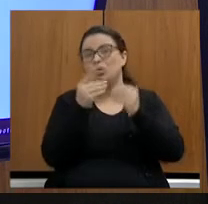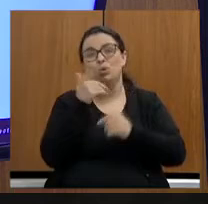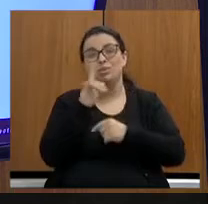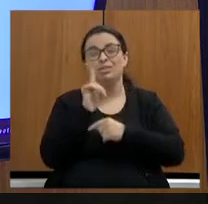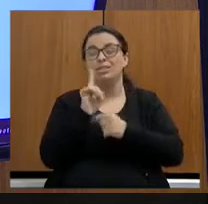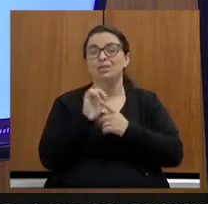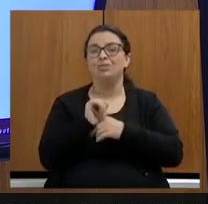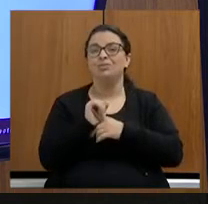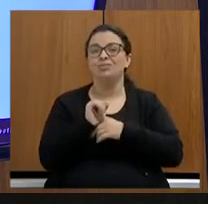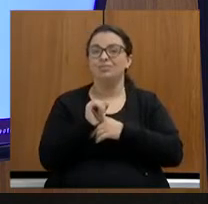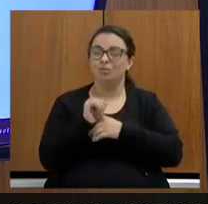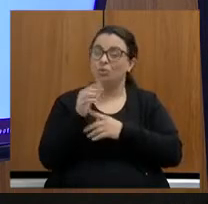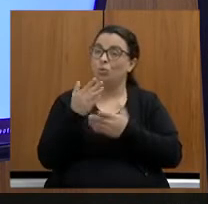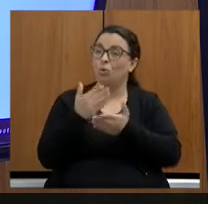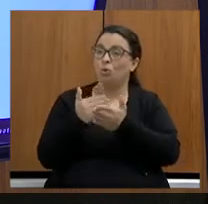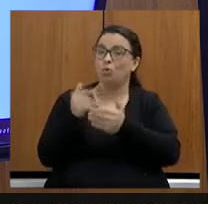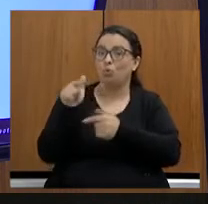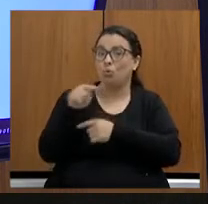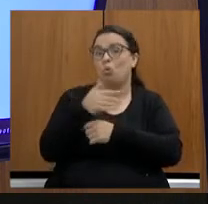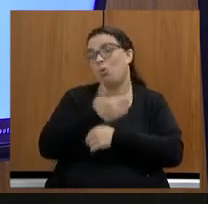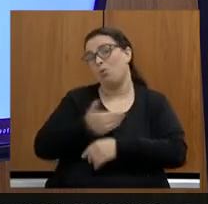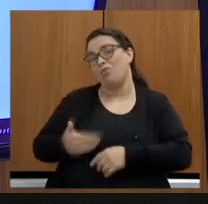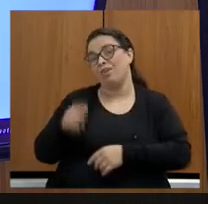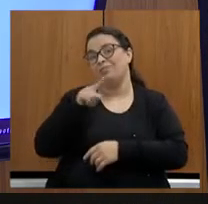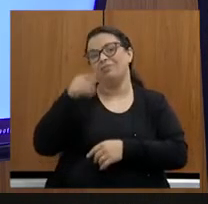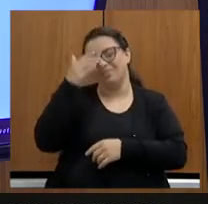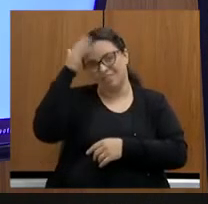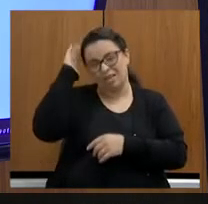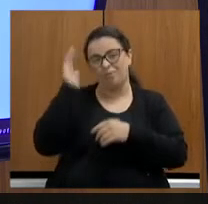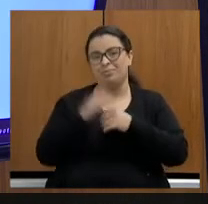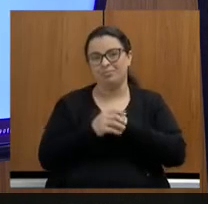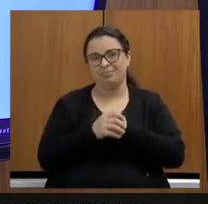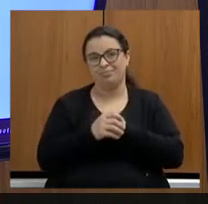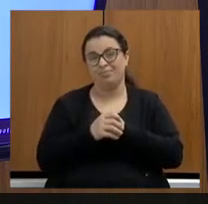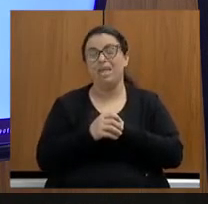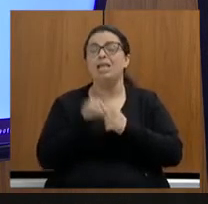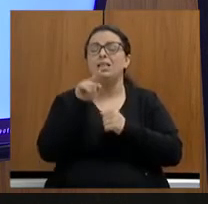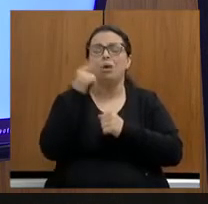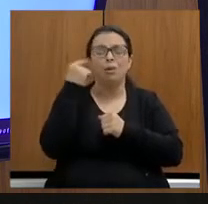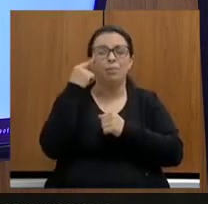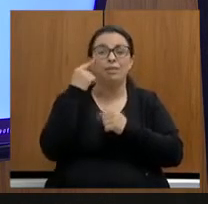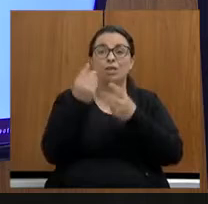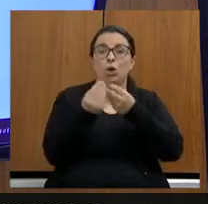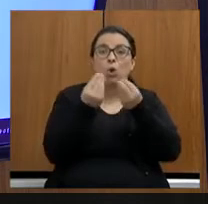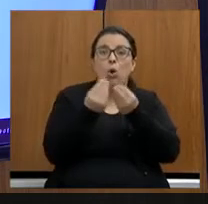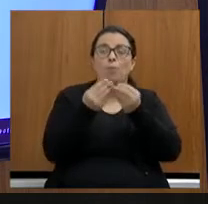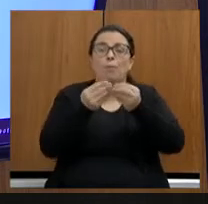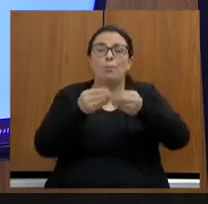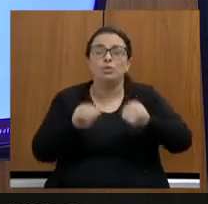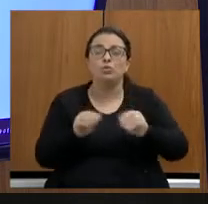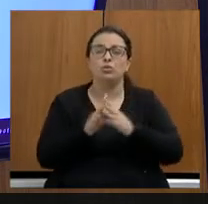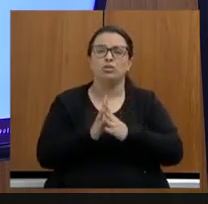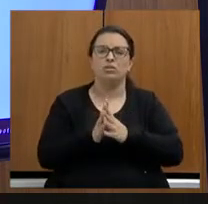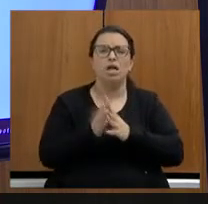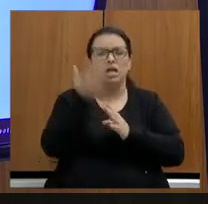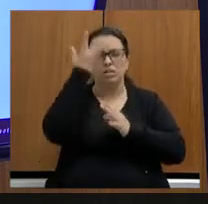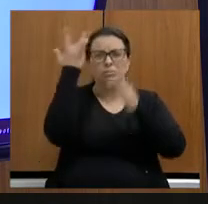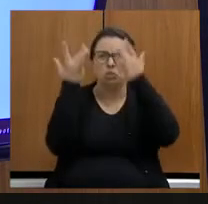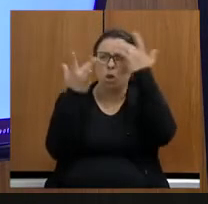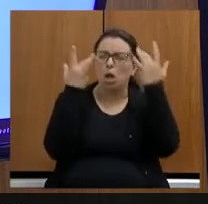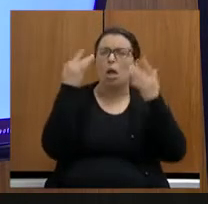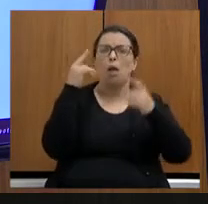o início do governo Zema a tragédia dos anos iniciais vocês imaginam o impacto foi tão todo mundo preocupou tanto com